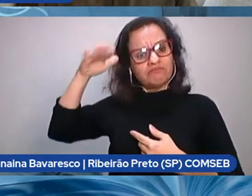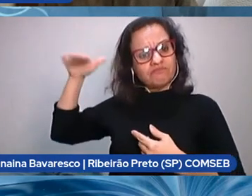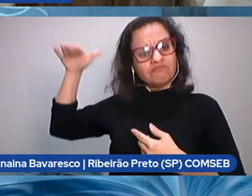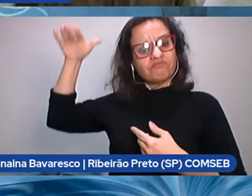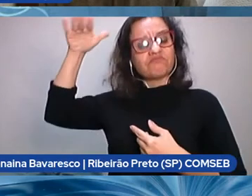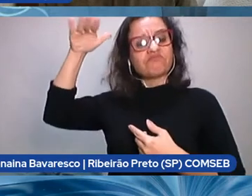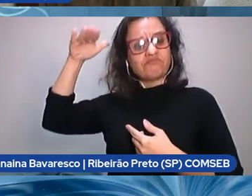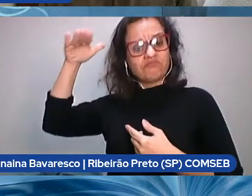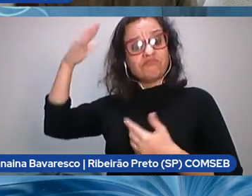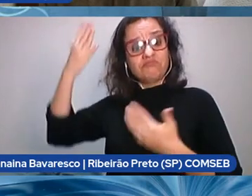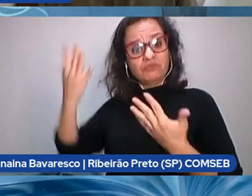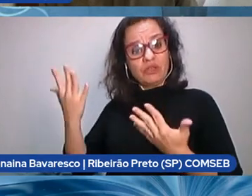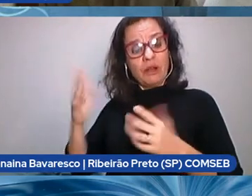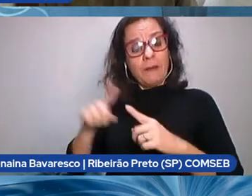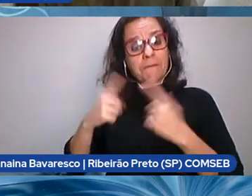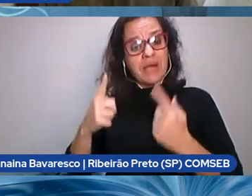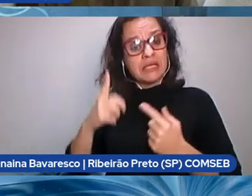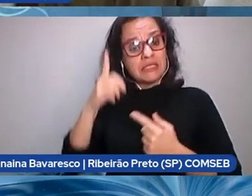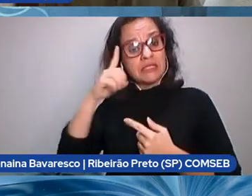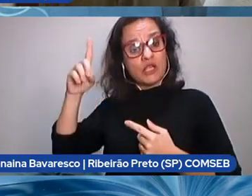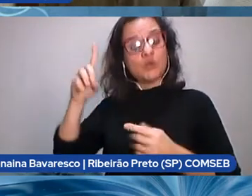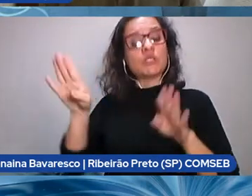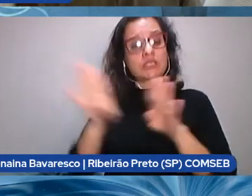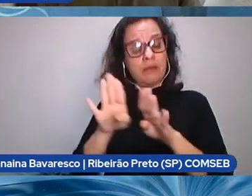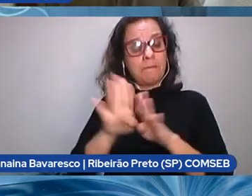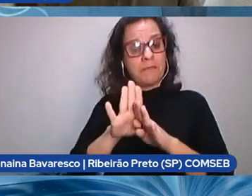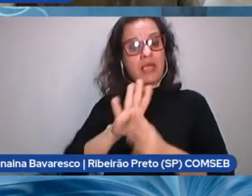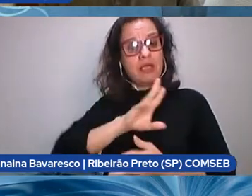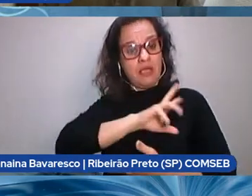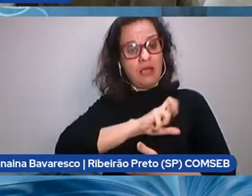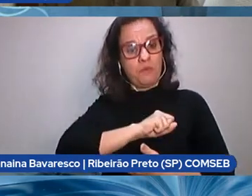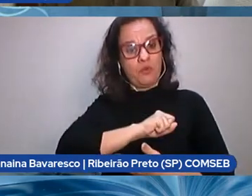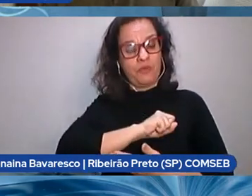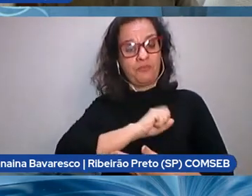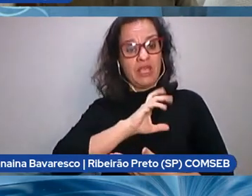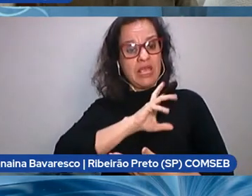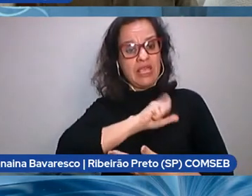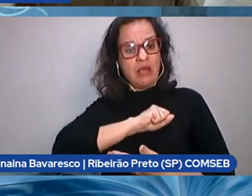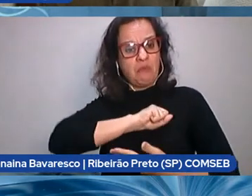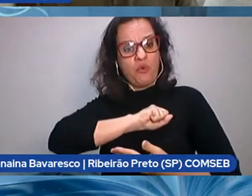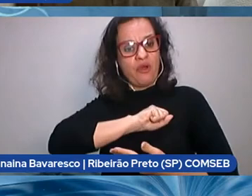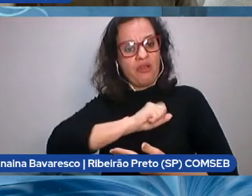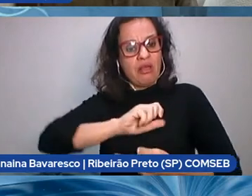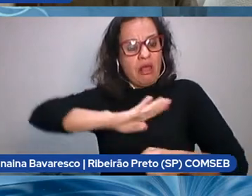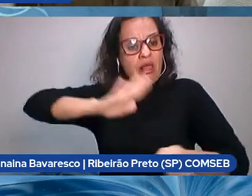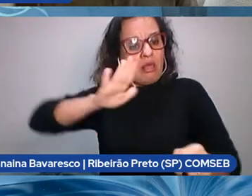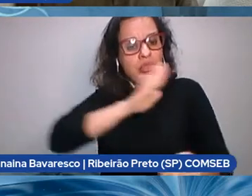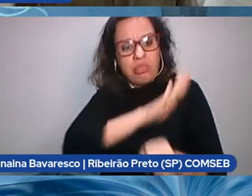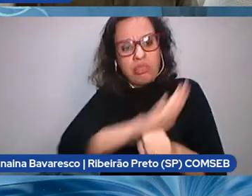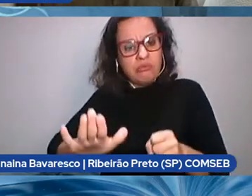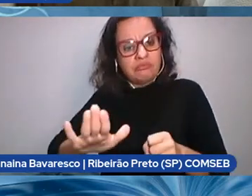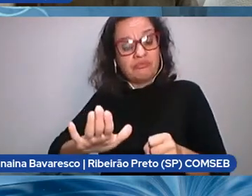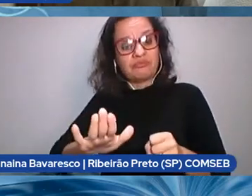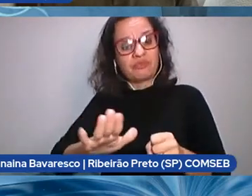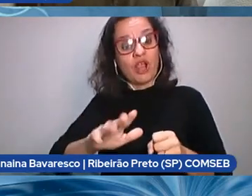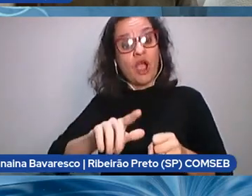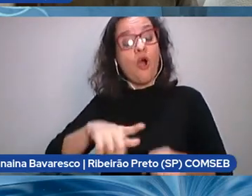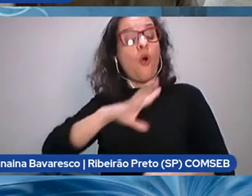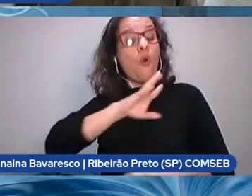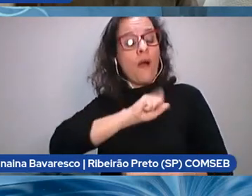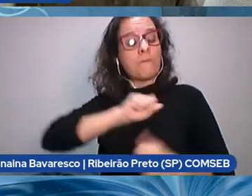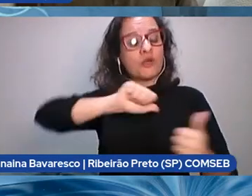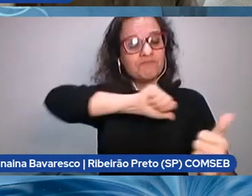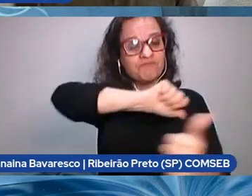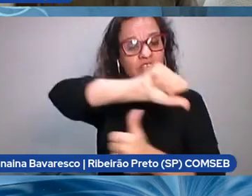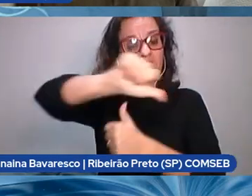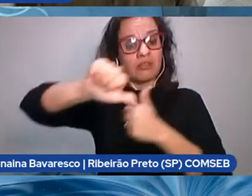onipotente. Mas Deus também é amor. E o amor não destrói. O amor transforma. Então,